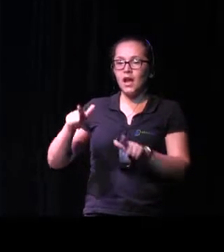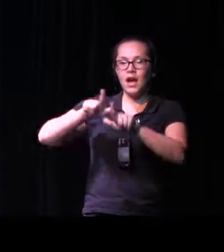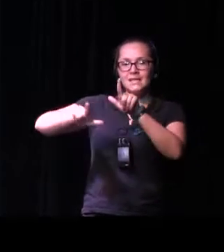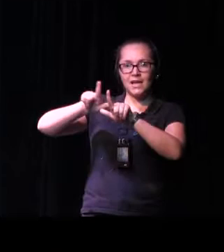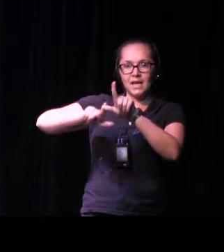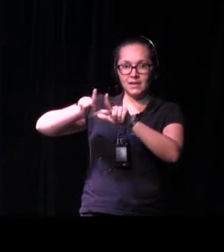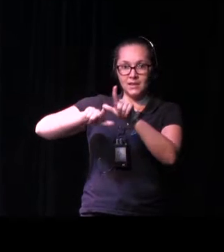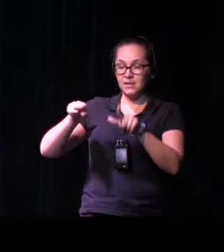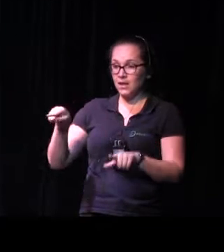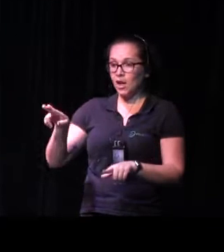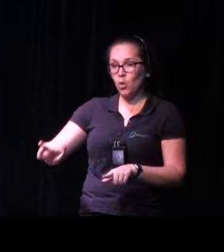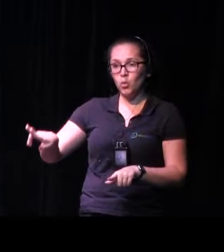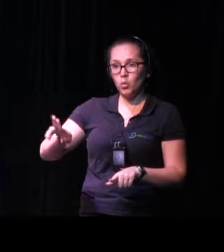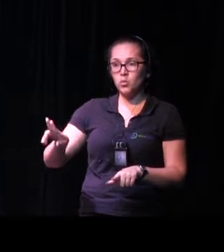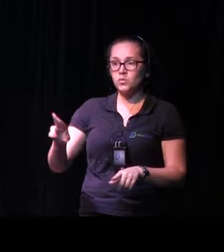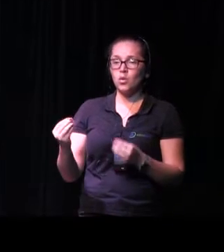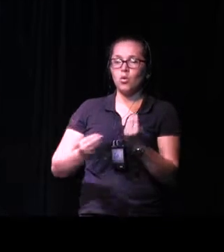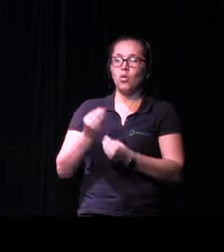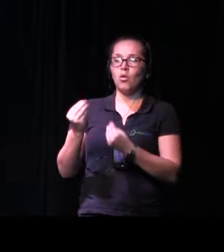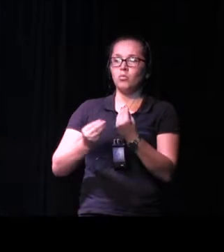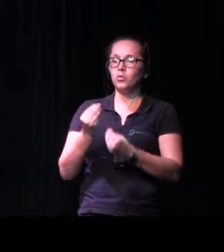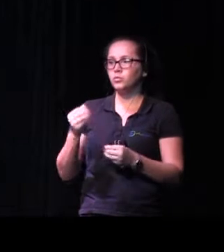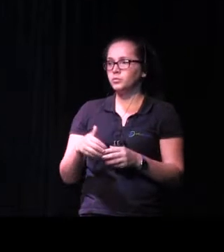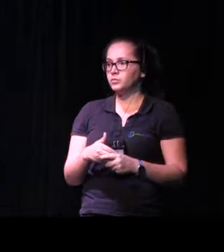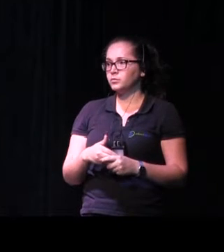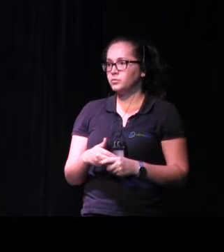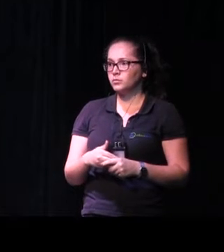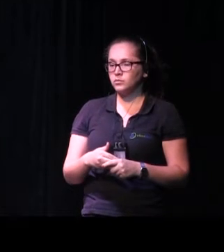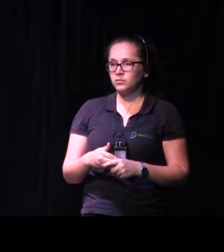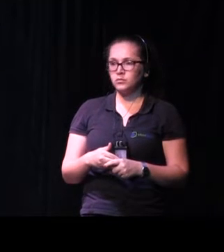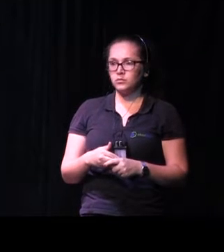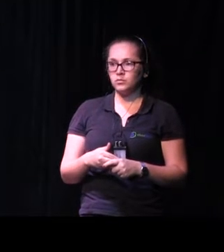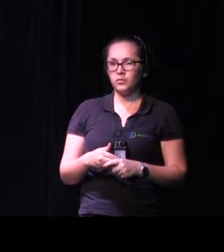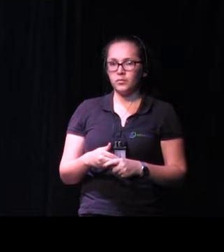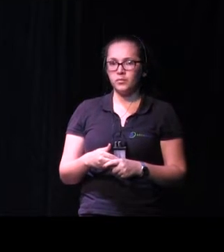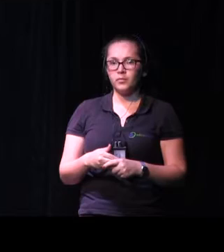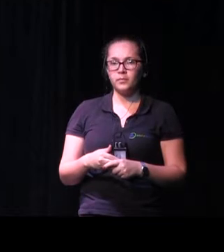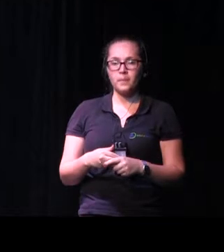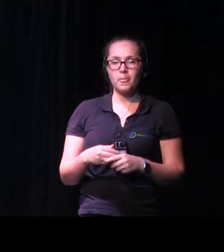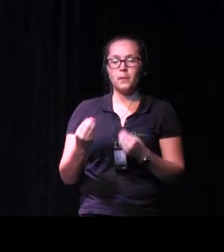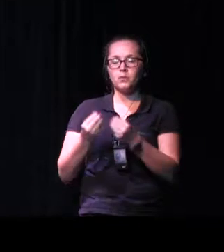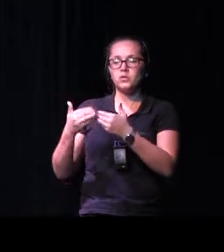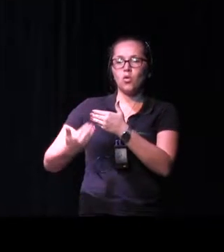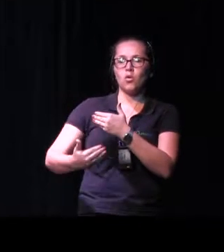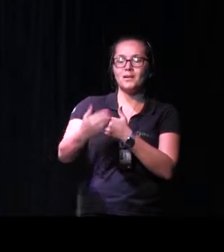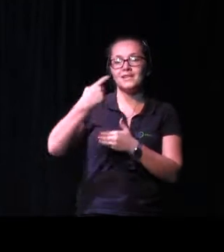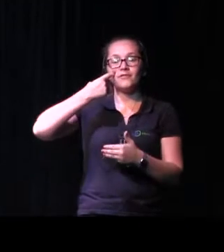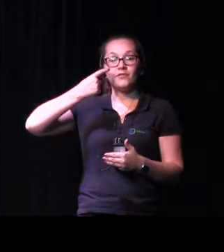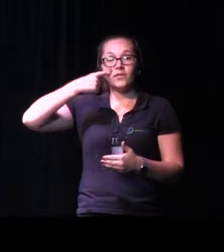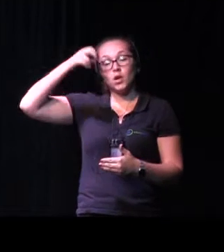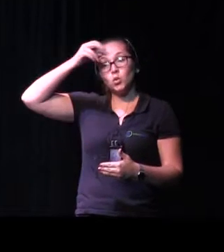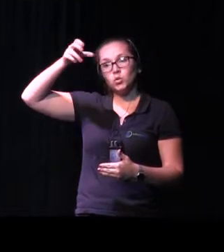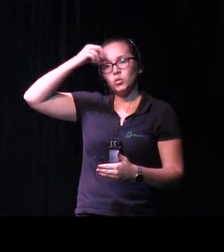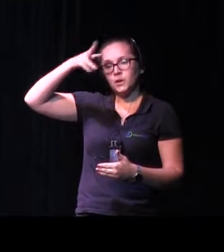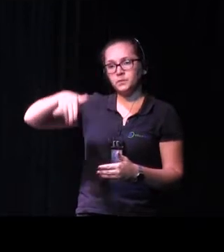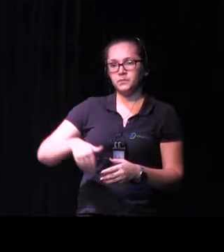Rafael Pombo, as letras que funcionam como um tamiz, pois já